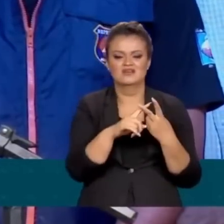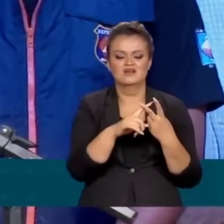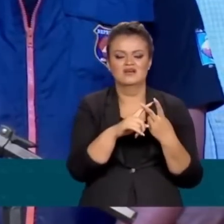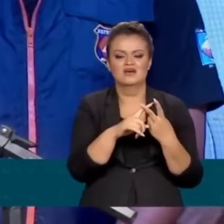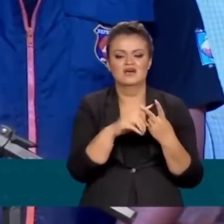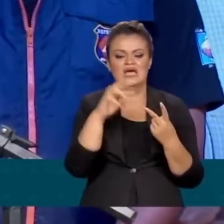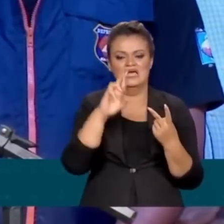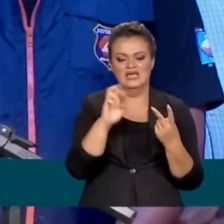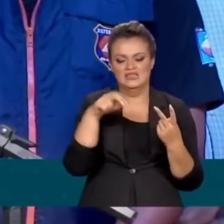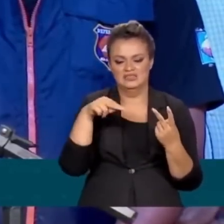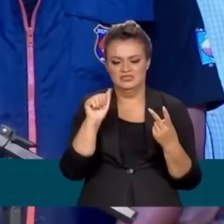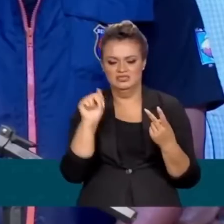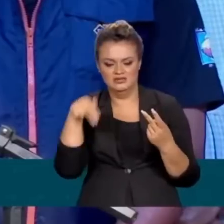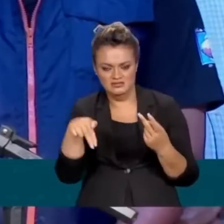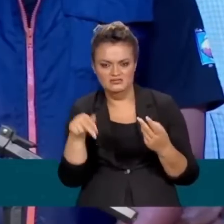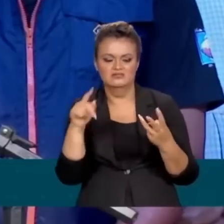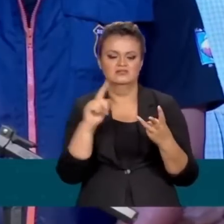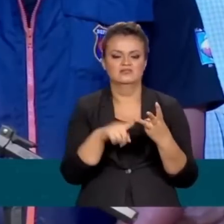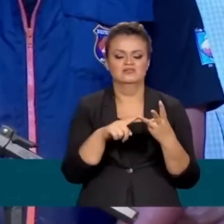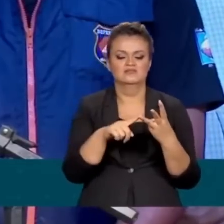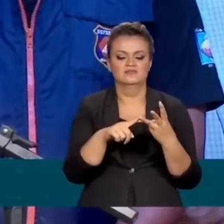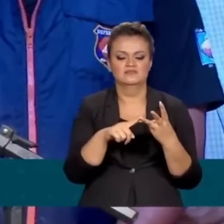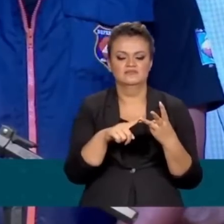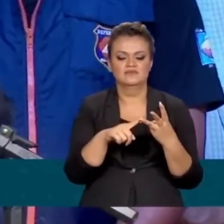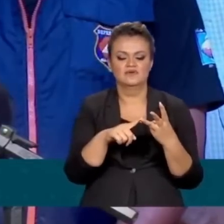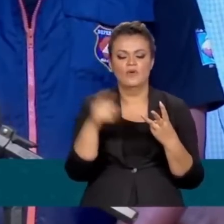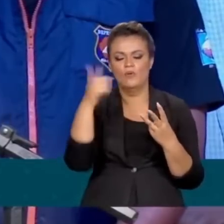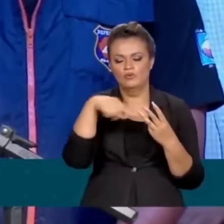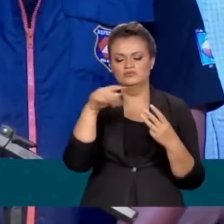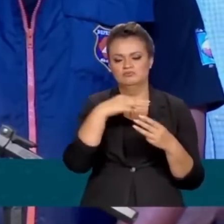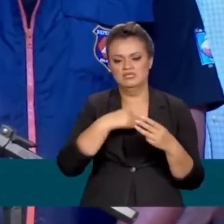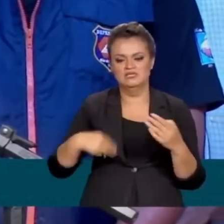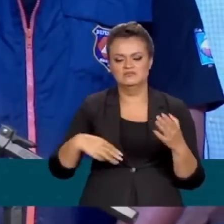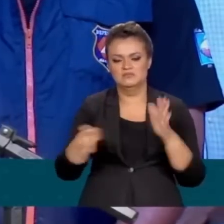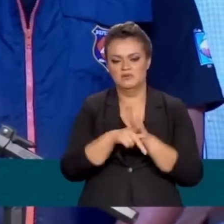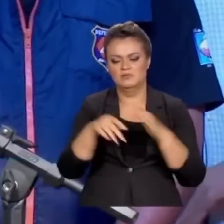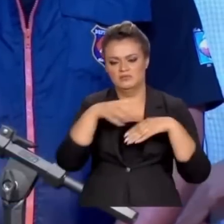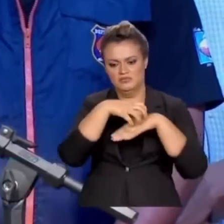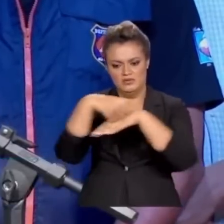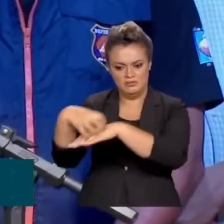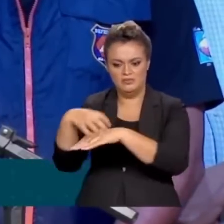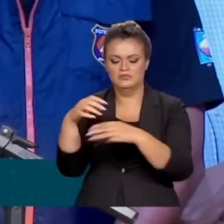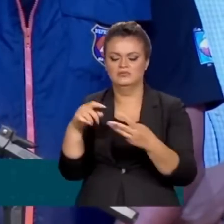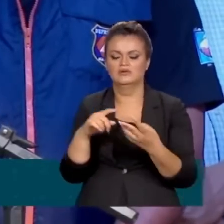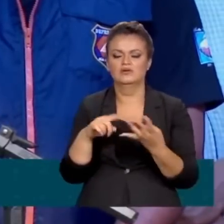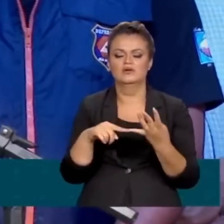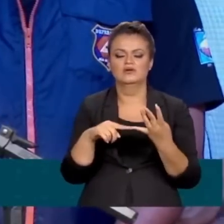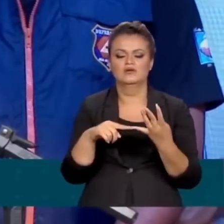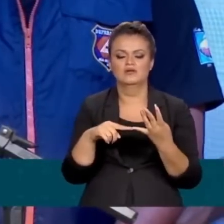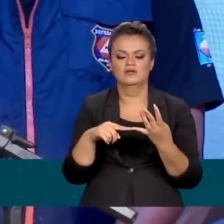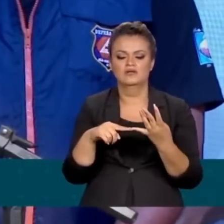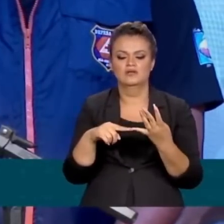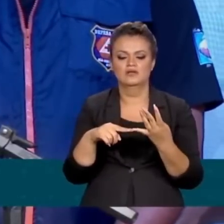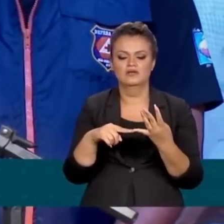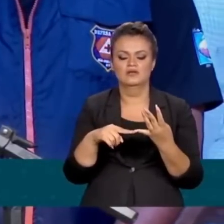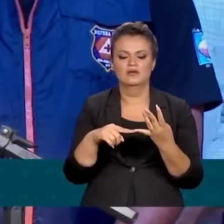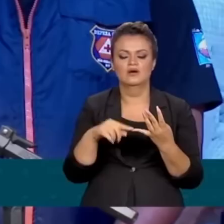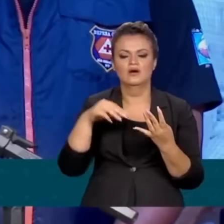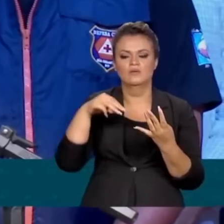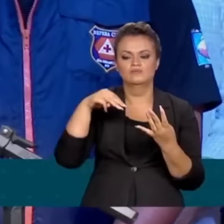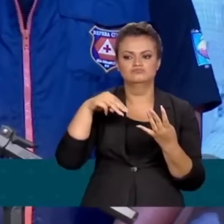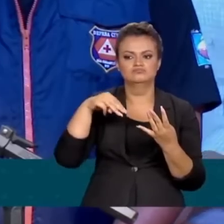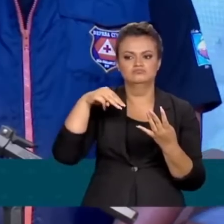do transporte o Márcio França Militar do Sporting aeroportos que é daqui da região o companheiro comparando a música